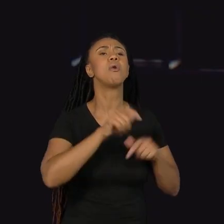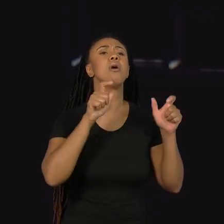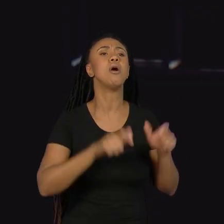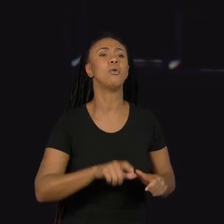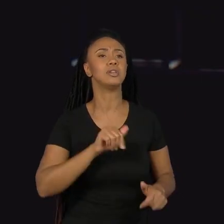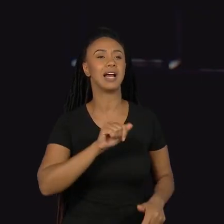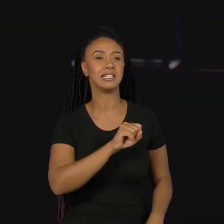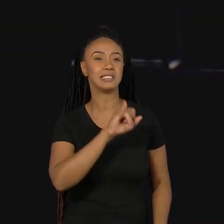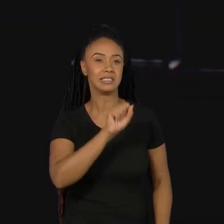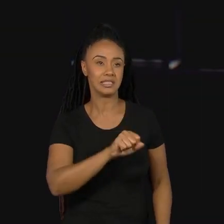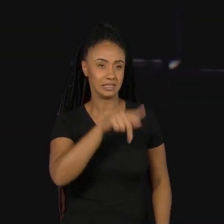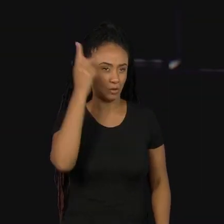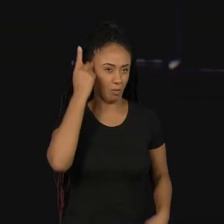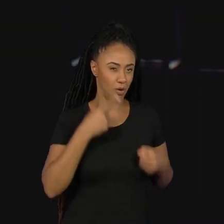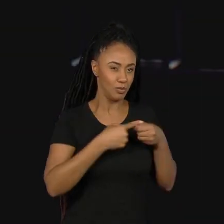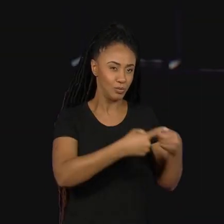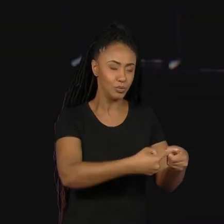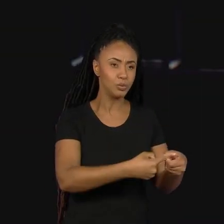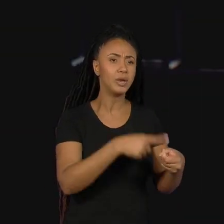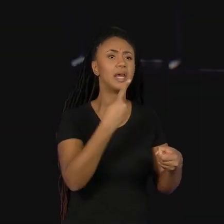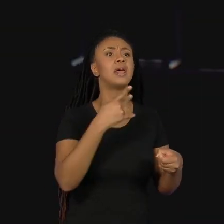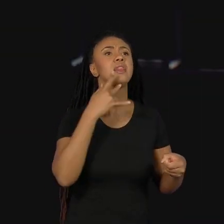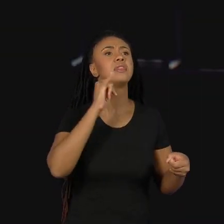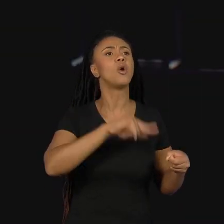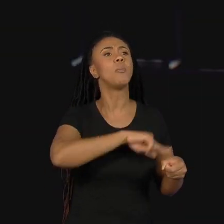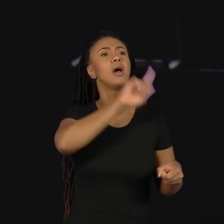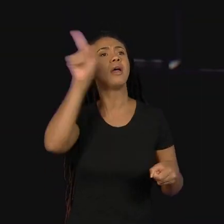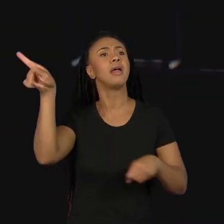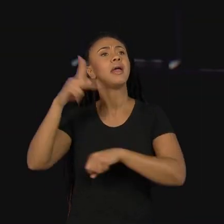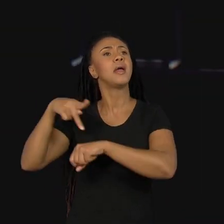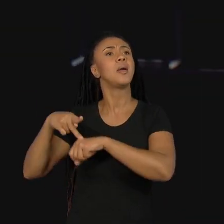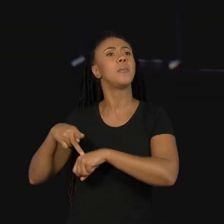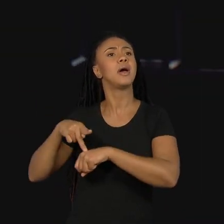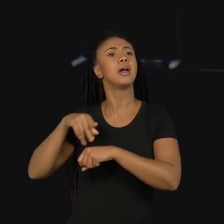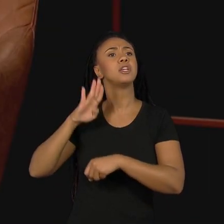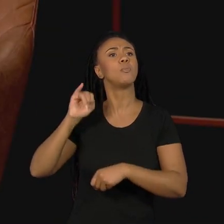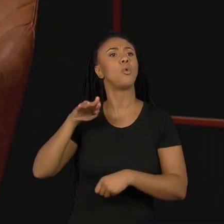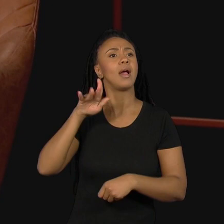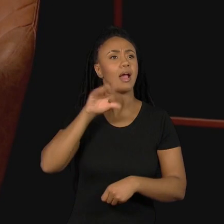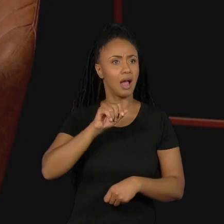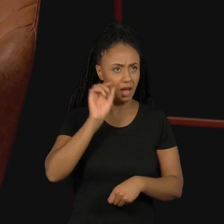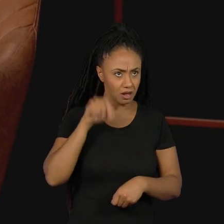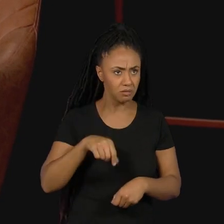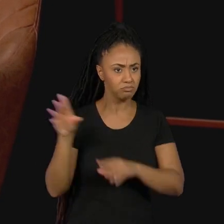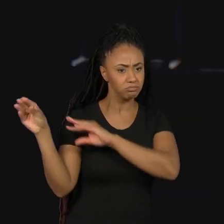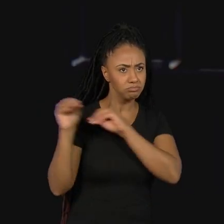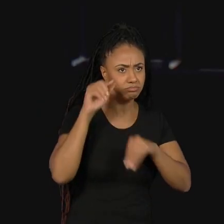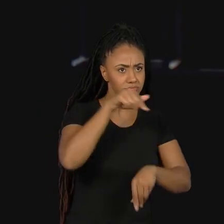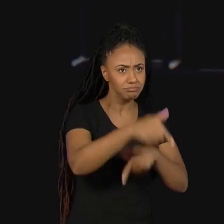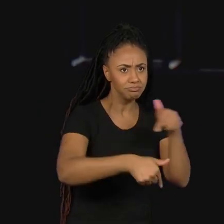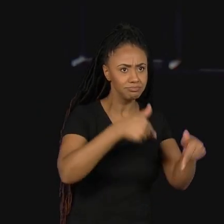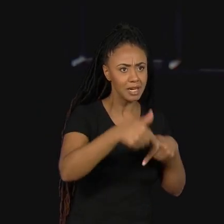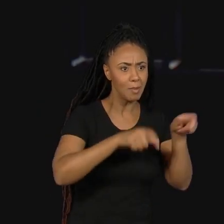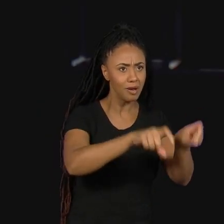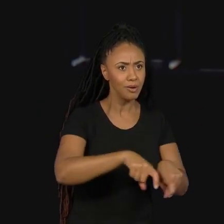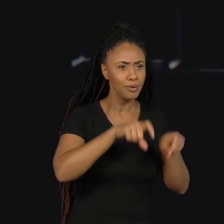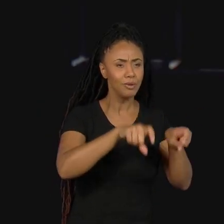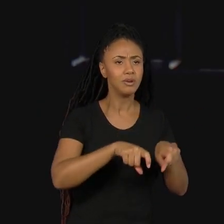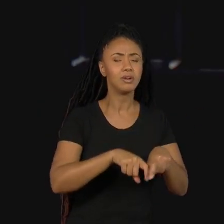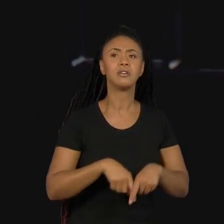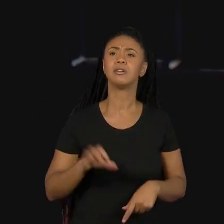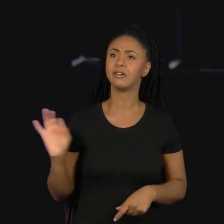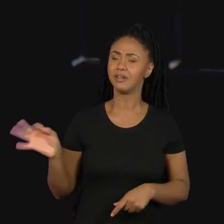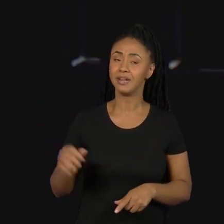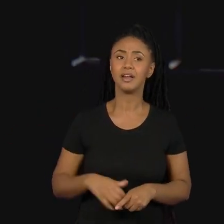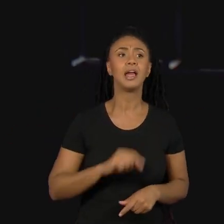São Paulo, e o seu pai veio da Bulgária para trabalhar nas lavouras brasileiras. Isso. E acabou se tornando pastor